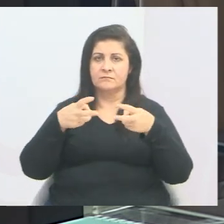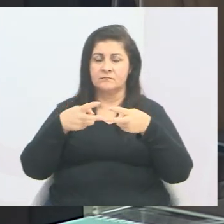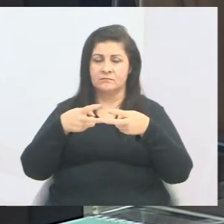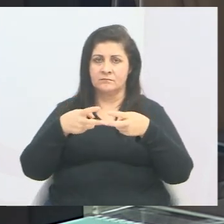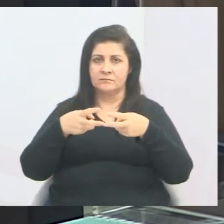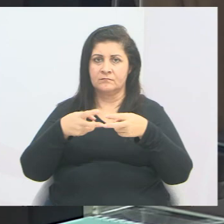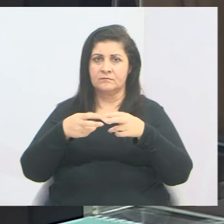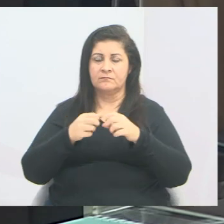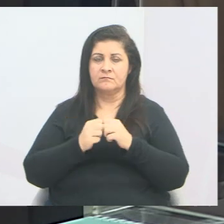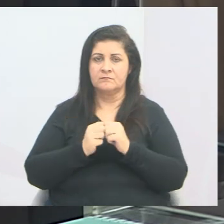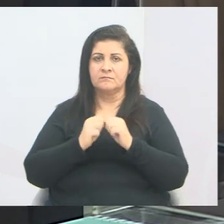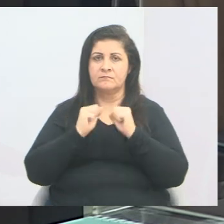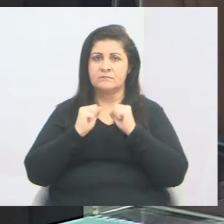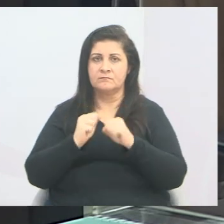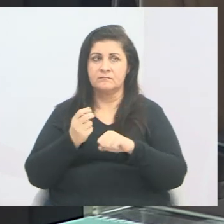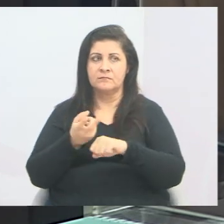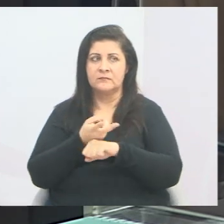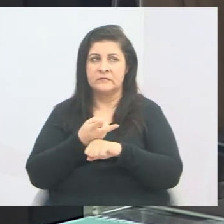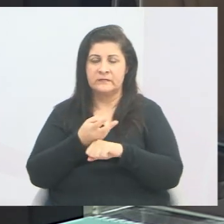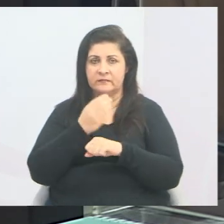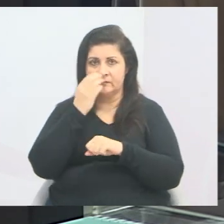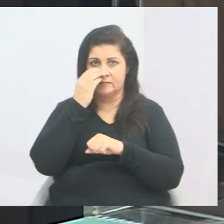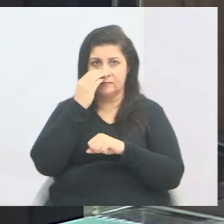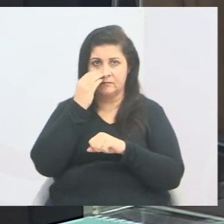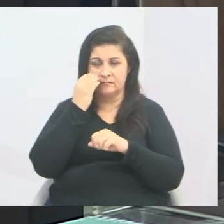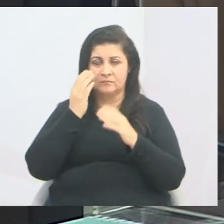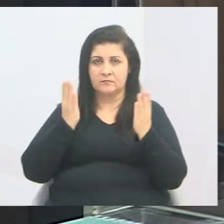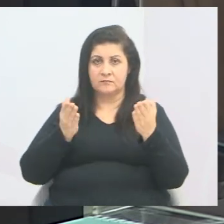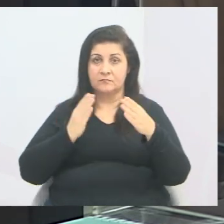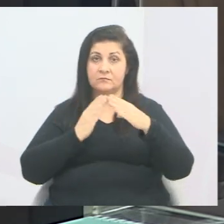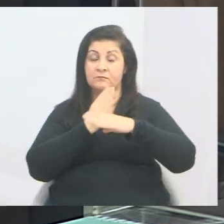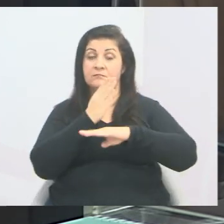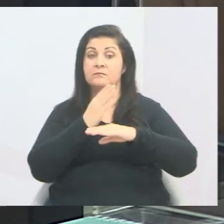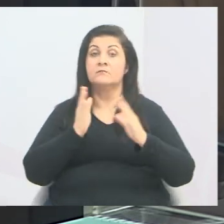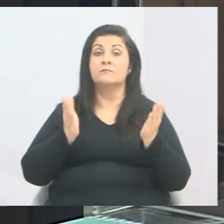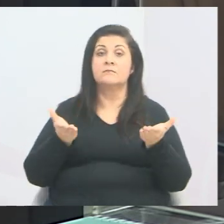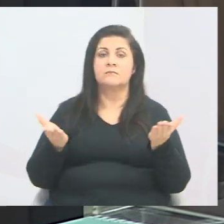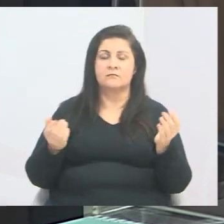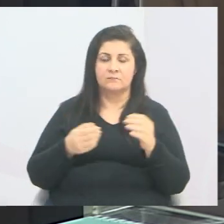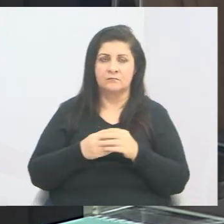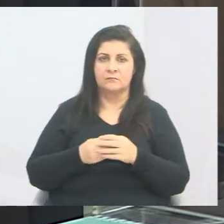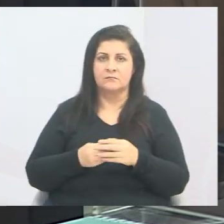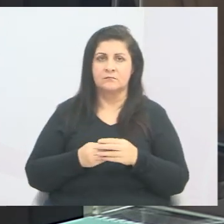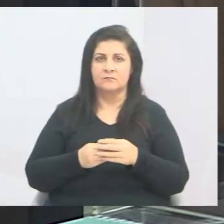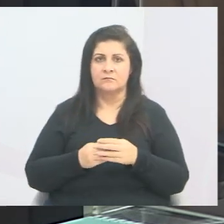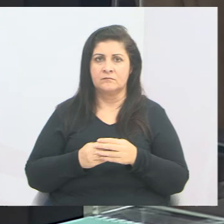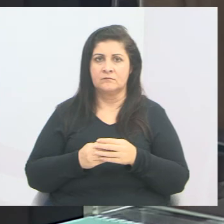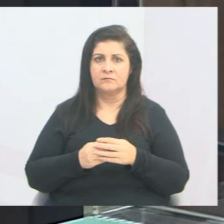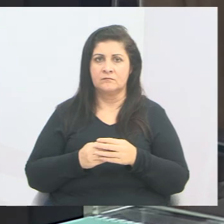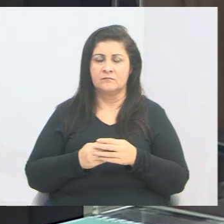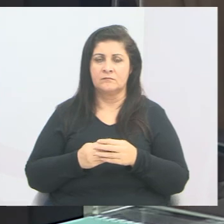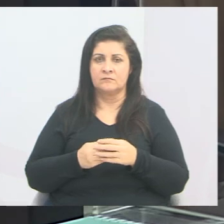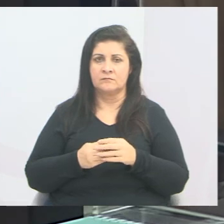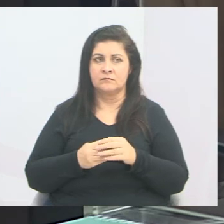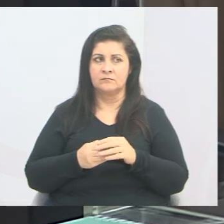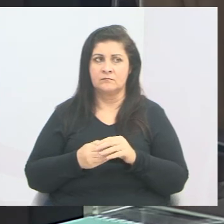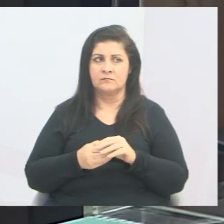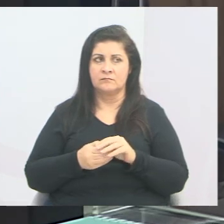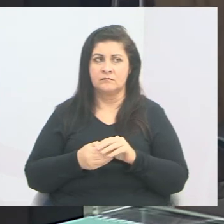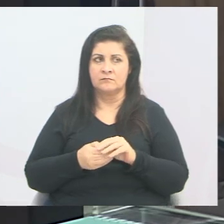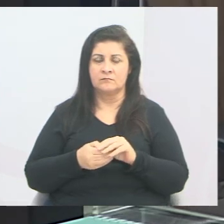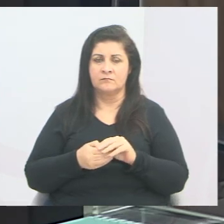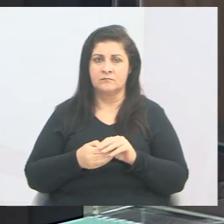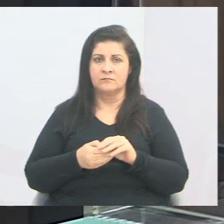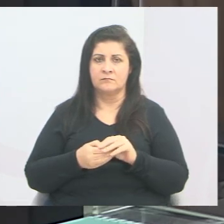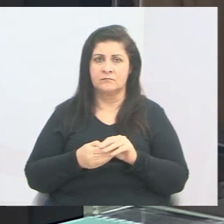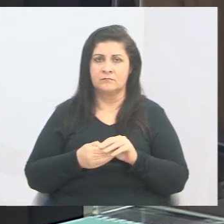ser procurada. Falar, já estouramos o 20%, e agora? Né? Então, aí a casa